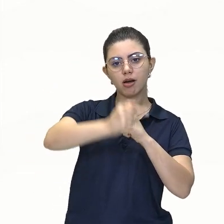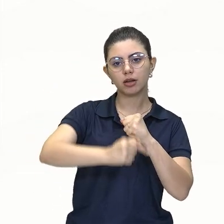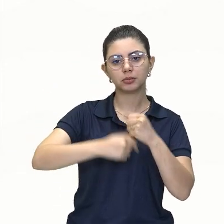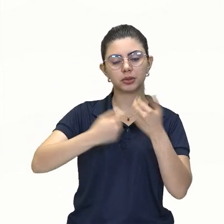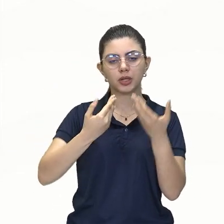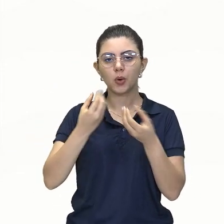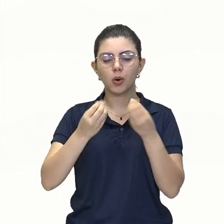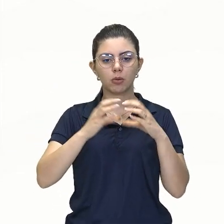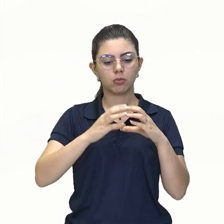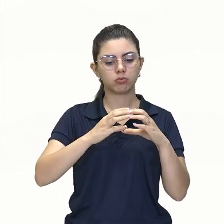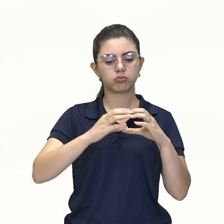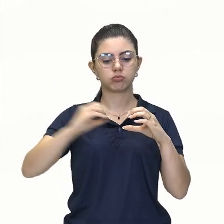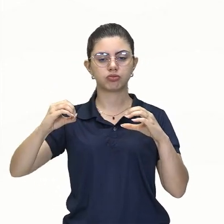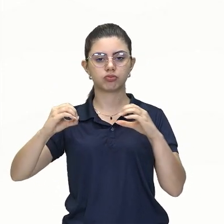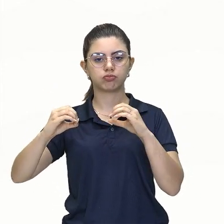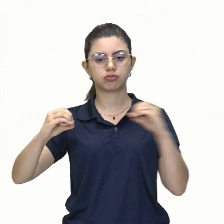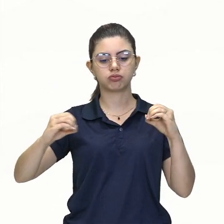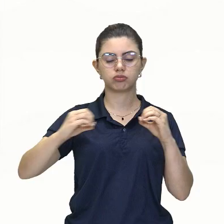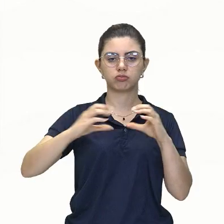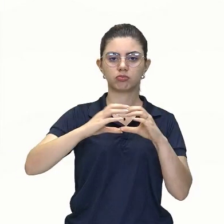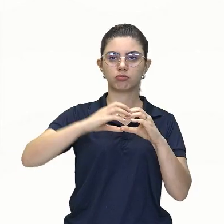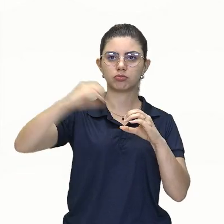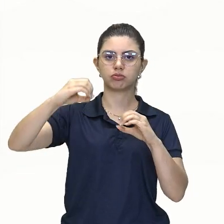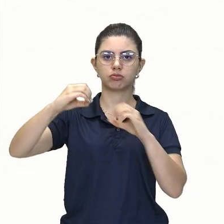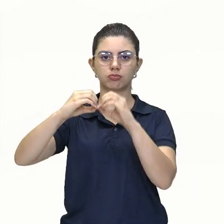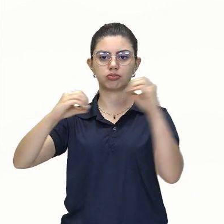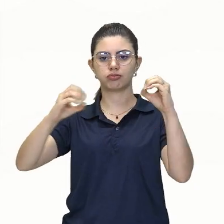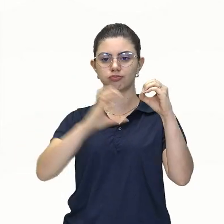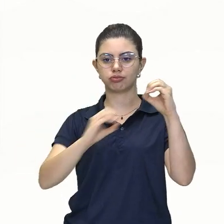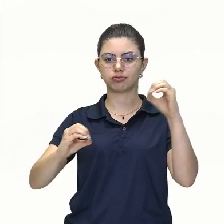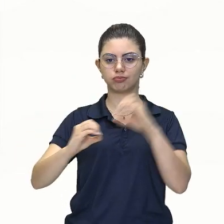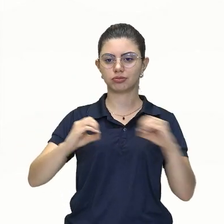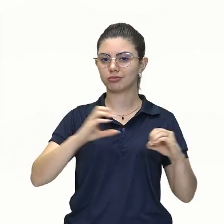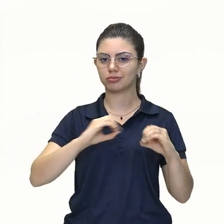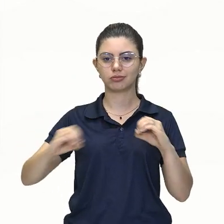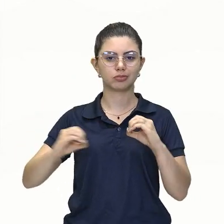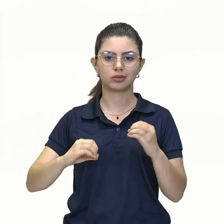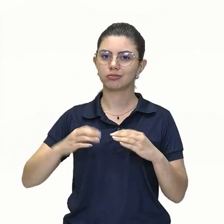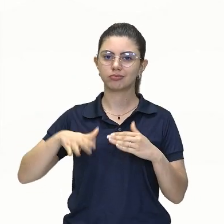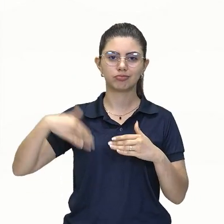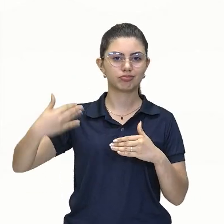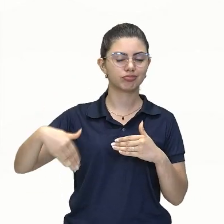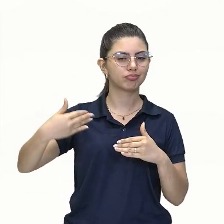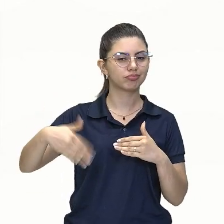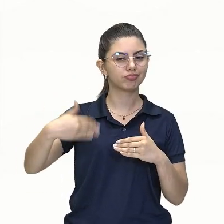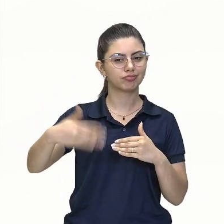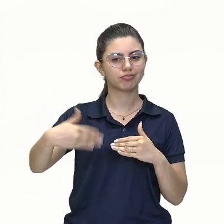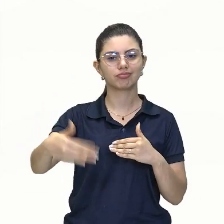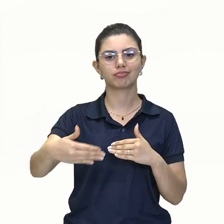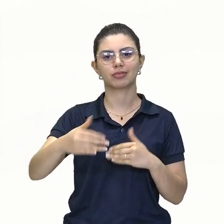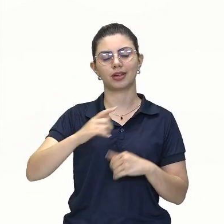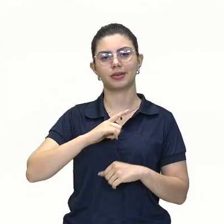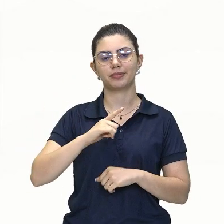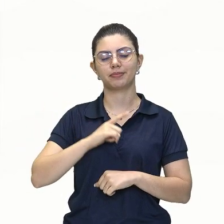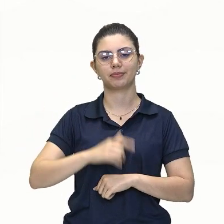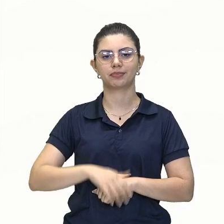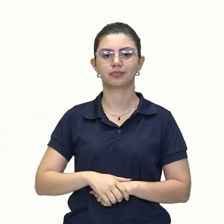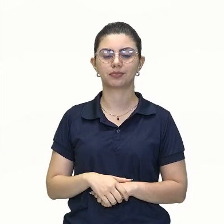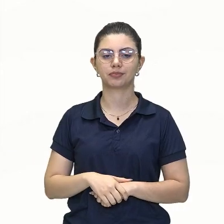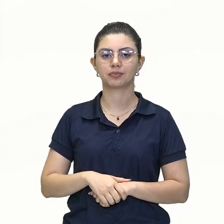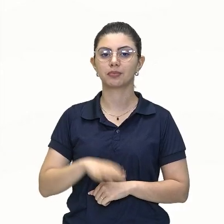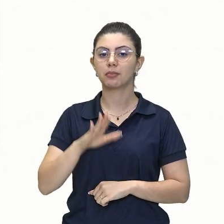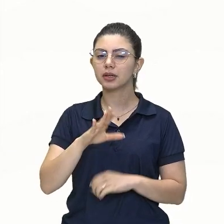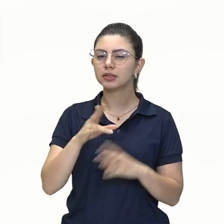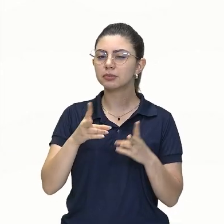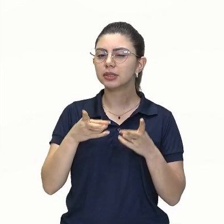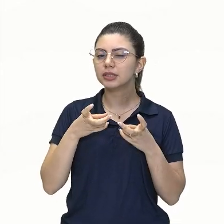esses átomos e vai formar uma reação em cadeia. Isso vai acontecer várias vezes. Só que nesse processo, nós temos aqui,